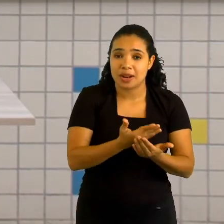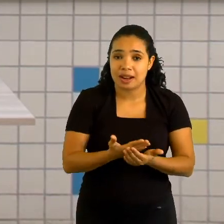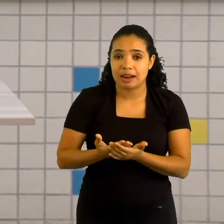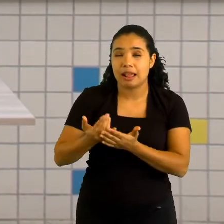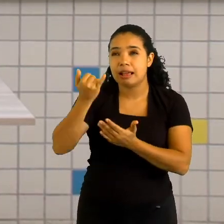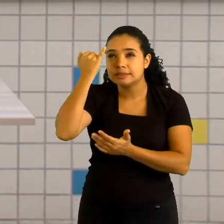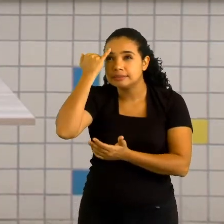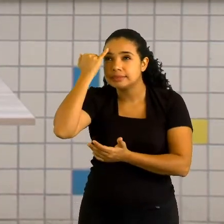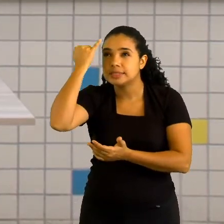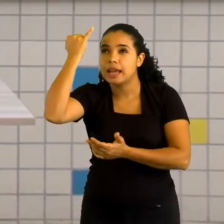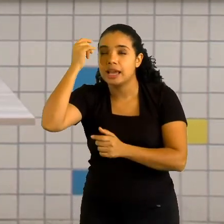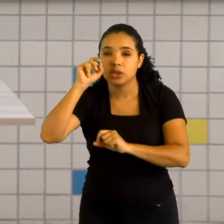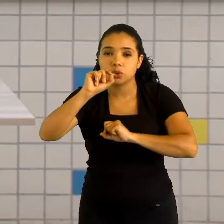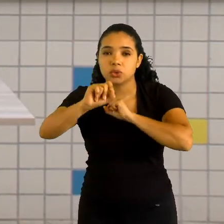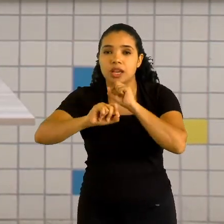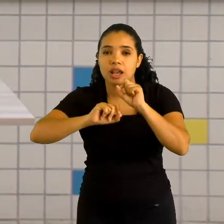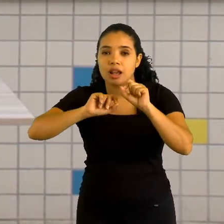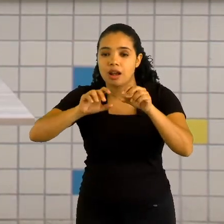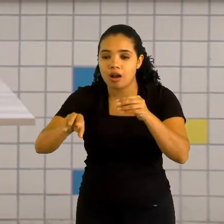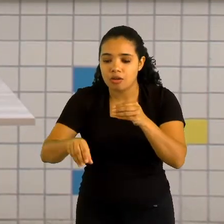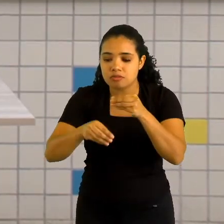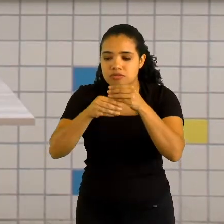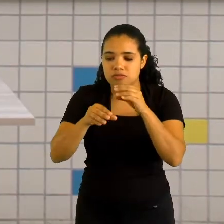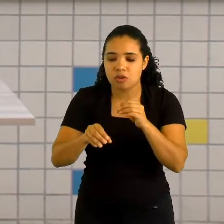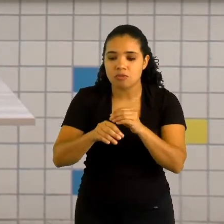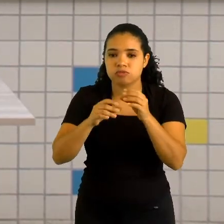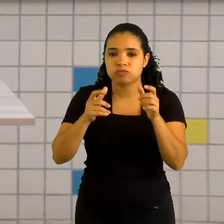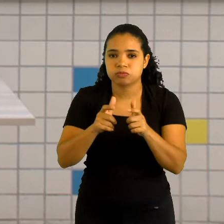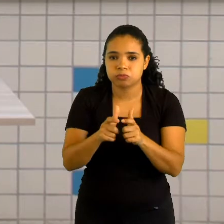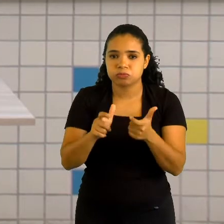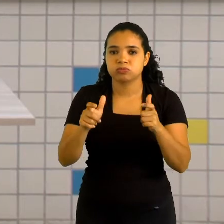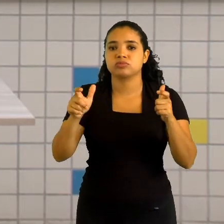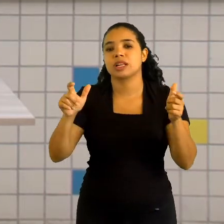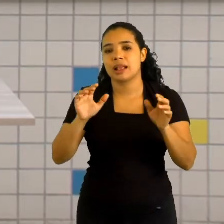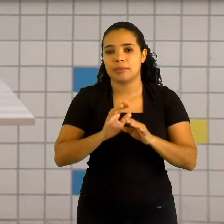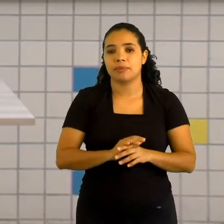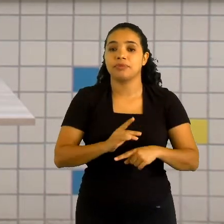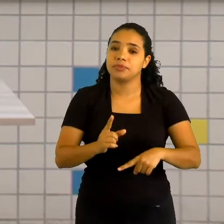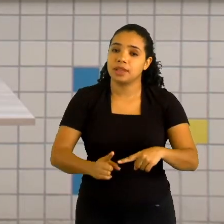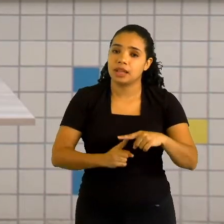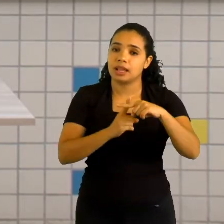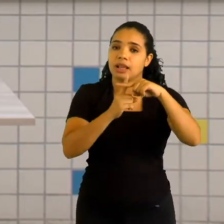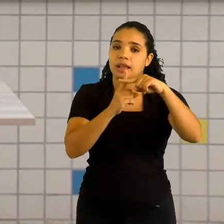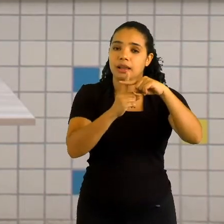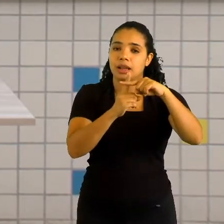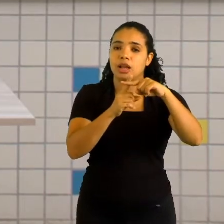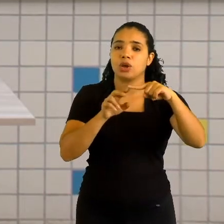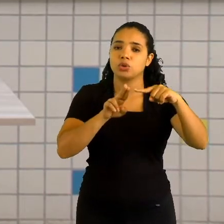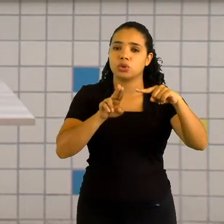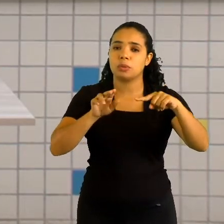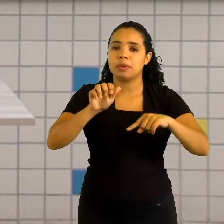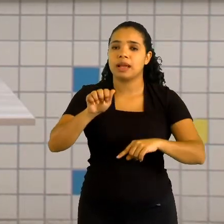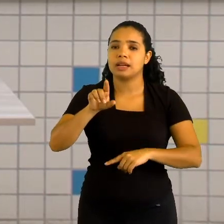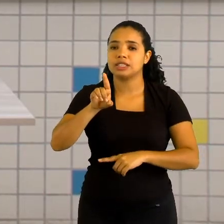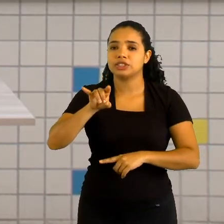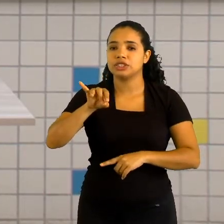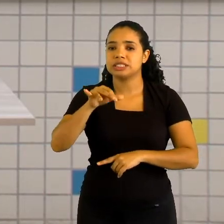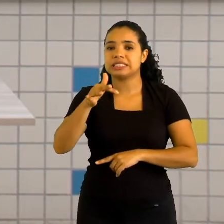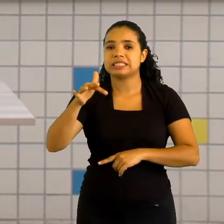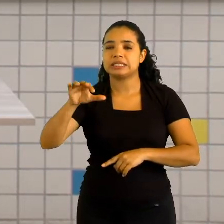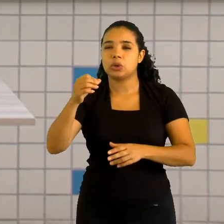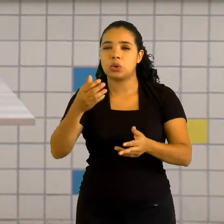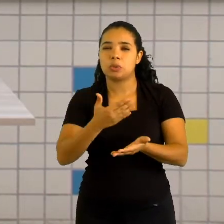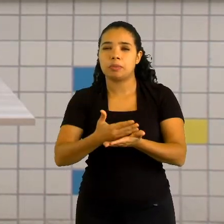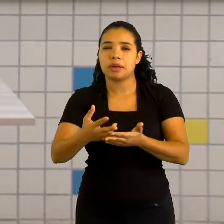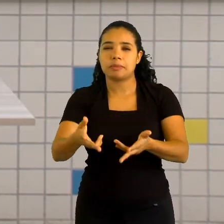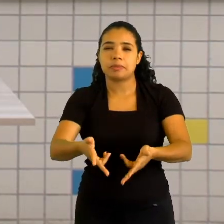ideia de acrescentar. Adição, beleza? Adição, quando a gente começa a perceber que tem essas ideias por trás, a gente vai